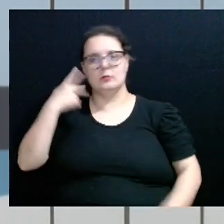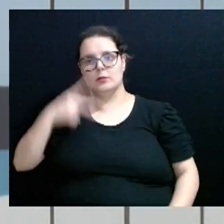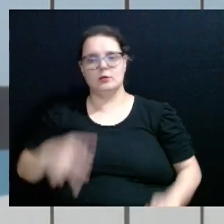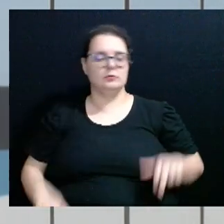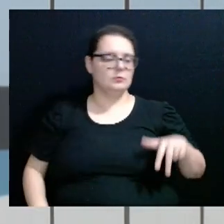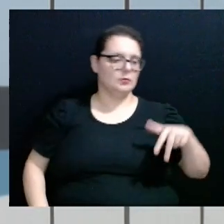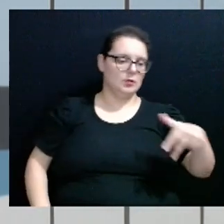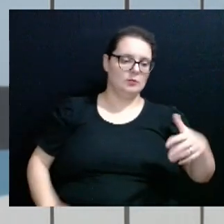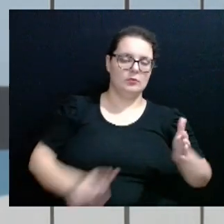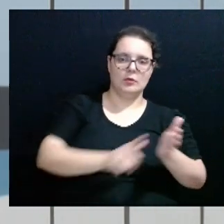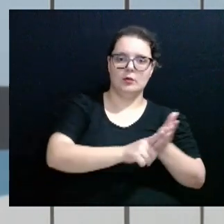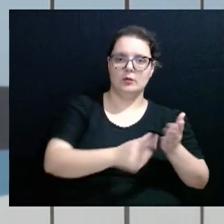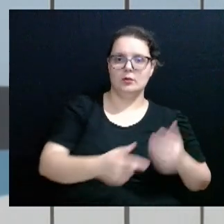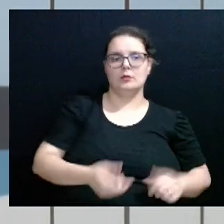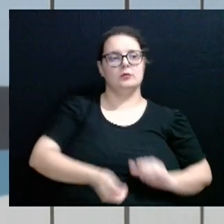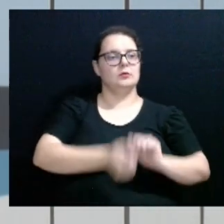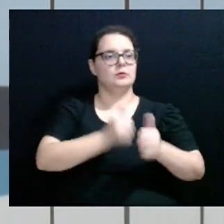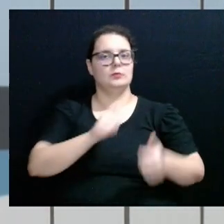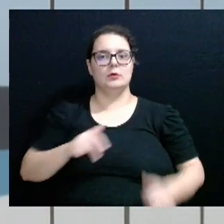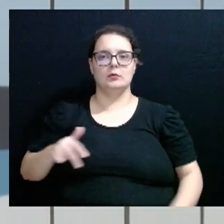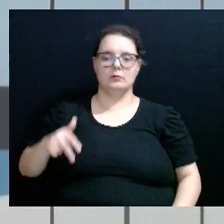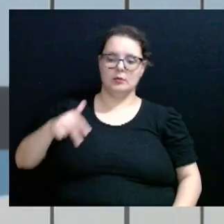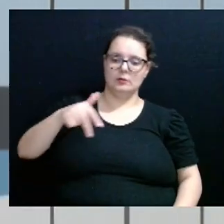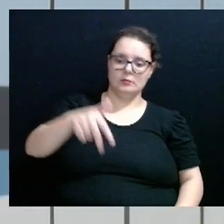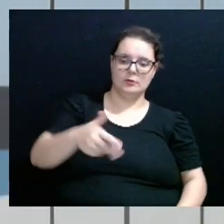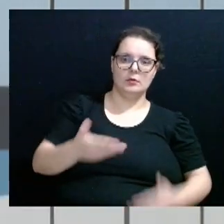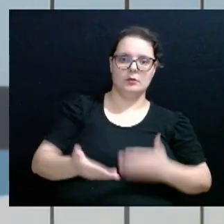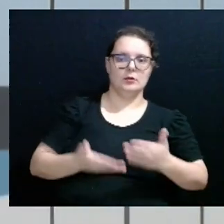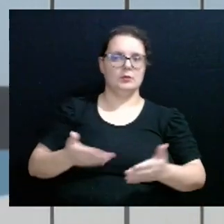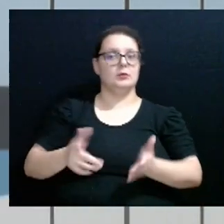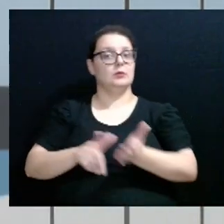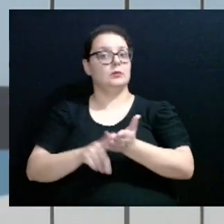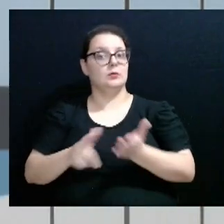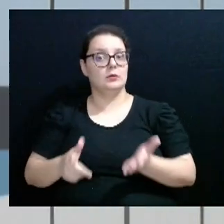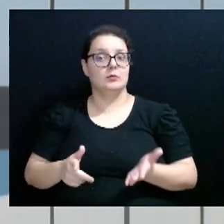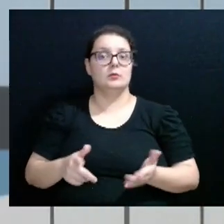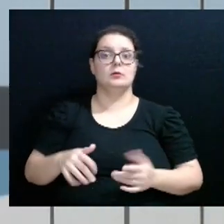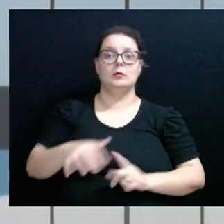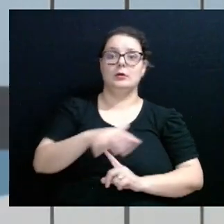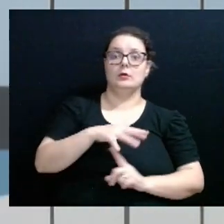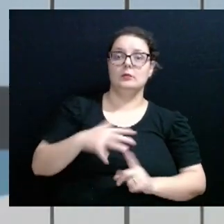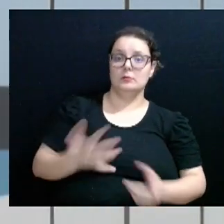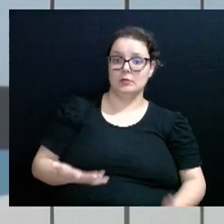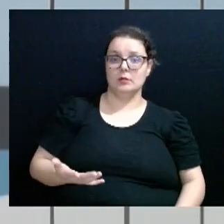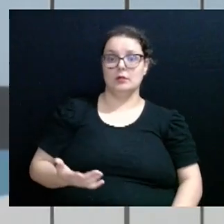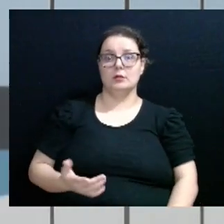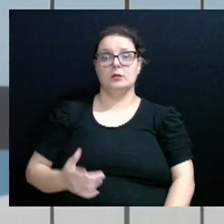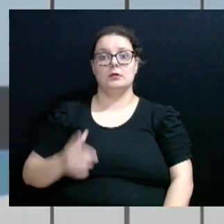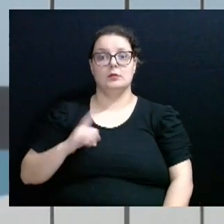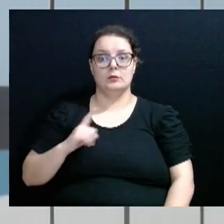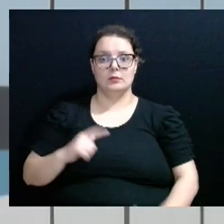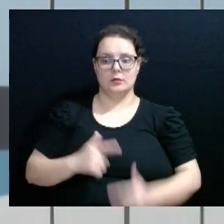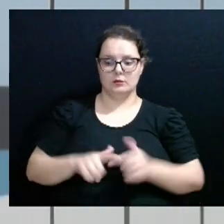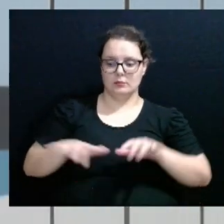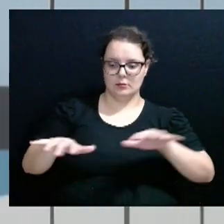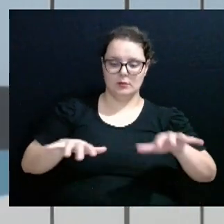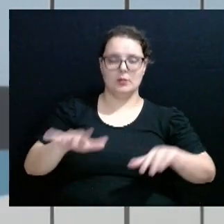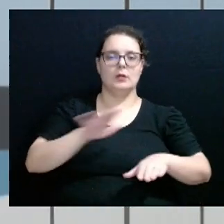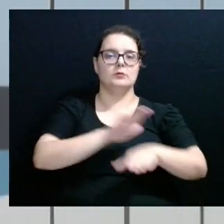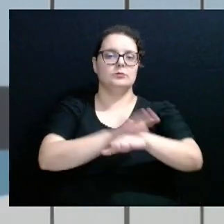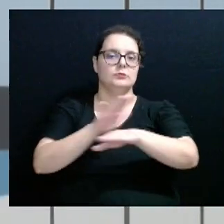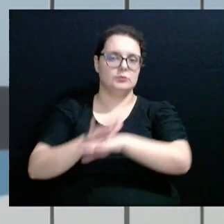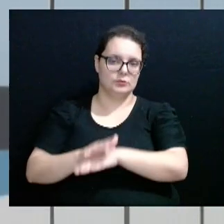jornalismo esportivo, uma pessoa que cuida de jornalismo ambiental. Então, essa divisão ajuda a gente manter